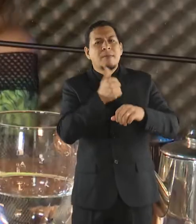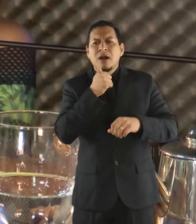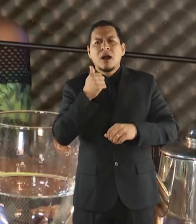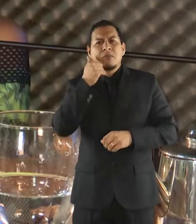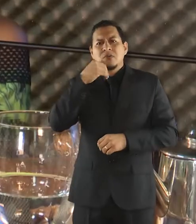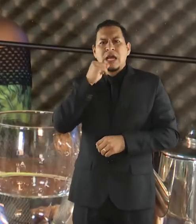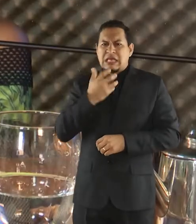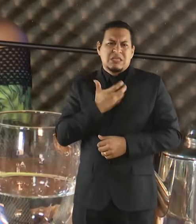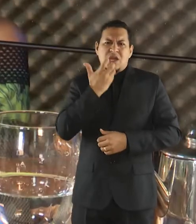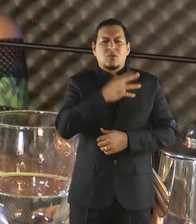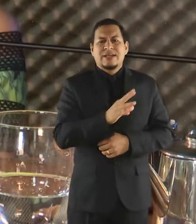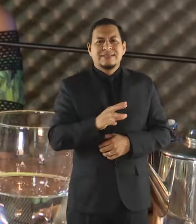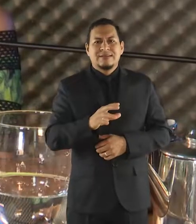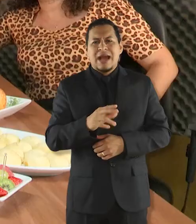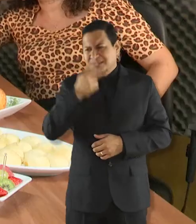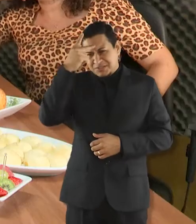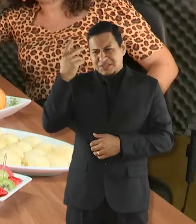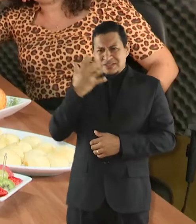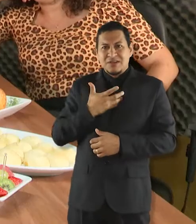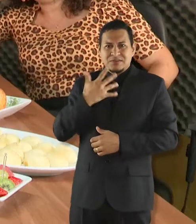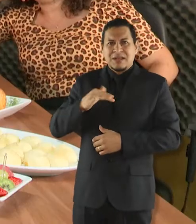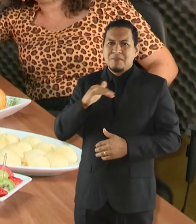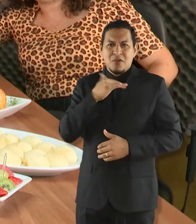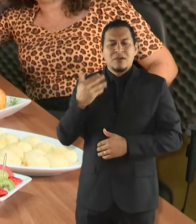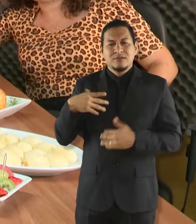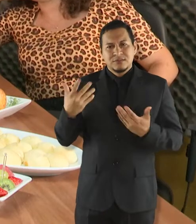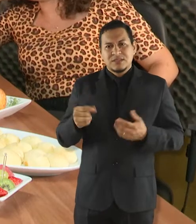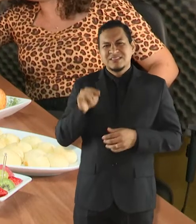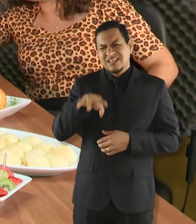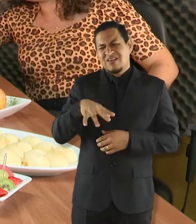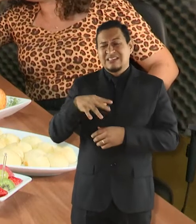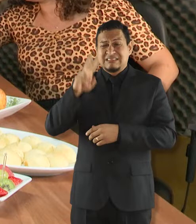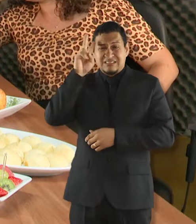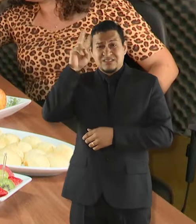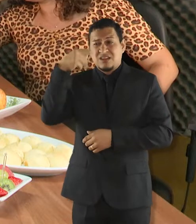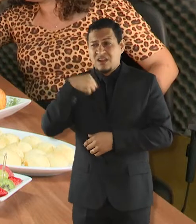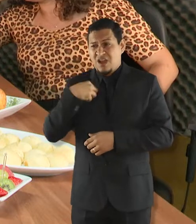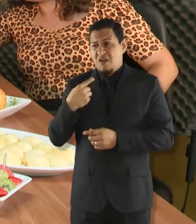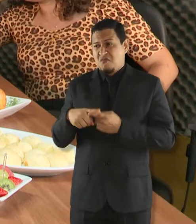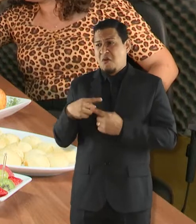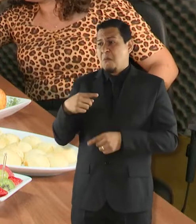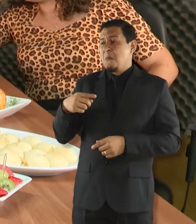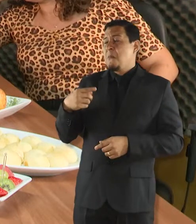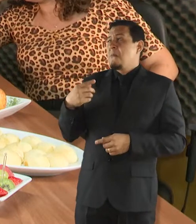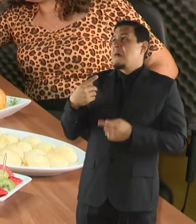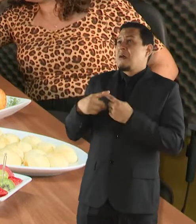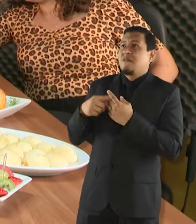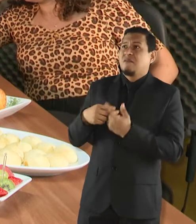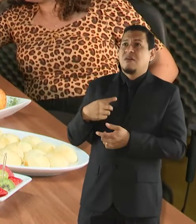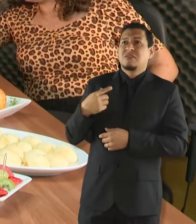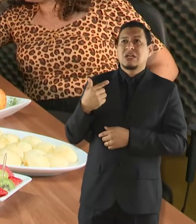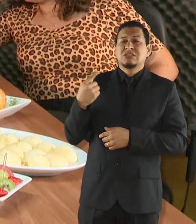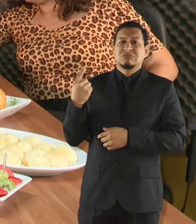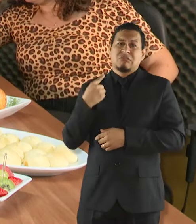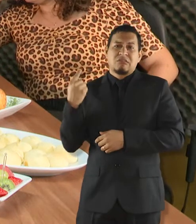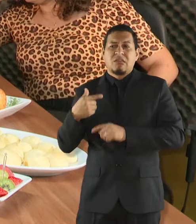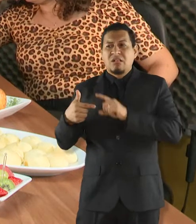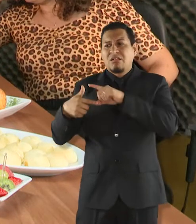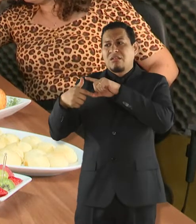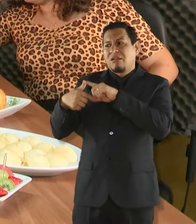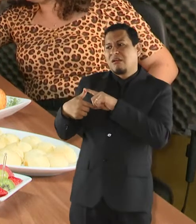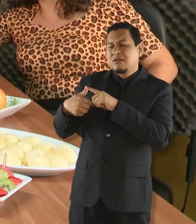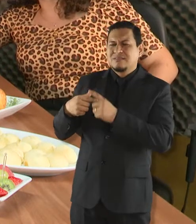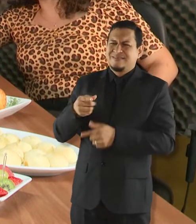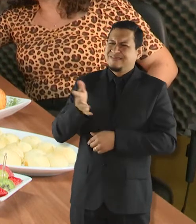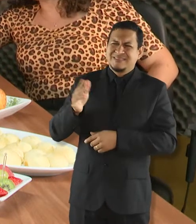mulher pra morrer, ela não quer. Ninguém quer morrer, a gente vai na hora, né? E ninguém quer ir junto. Então com essa esse história de que eu vou morrer sozinho, vou ficar sozinho, isso é uma